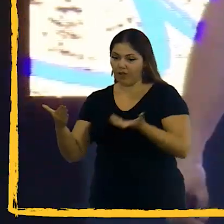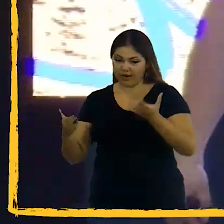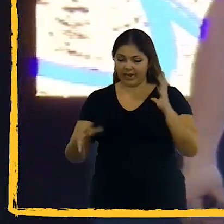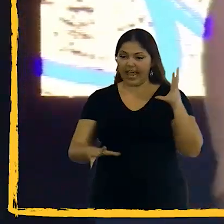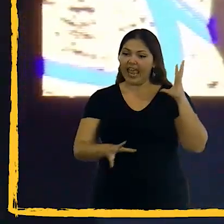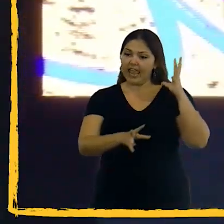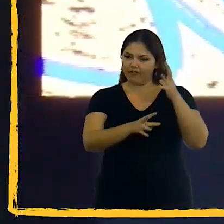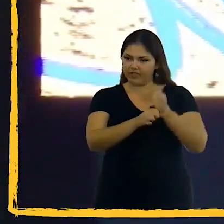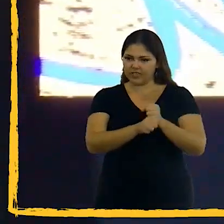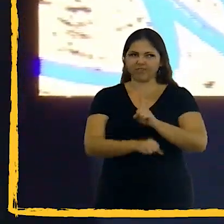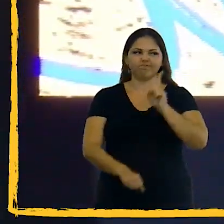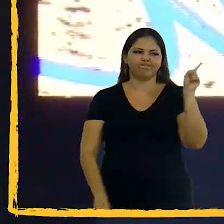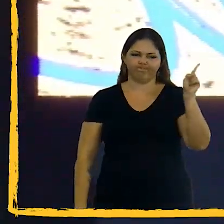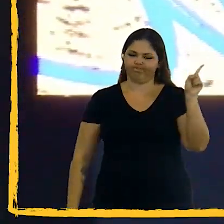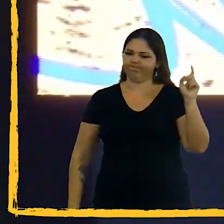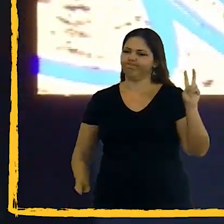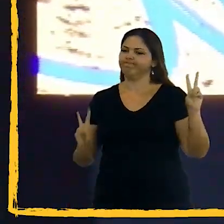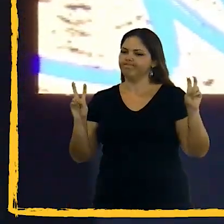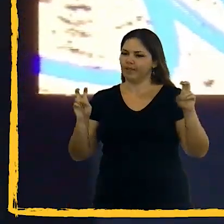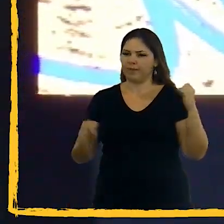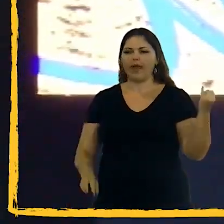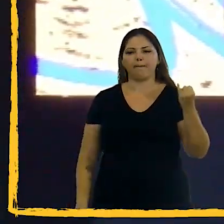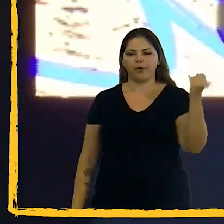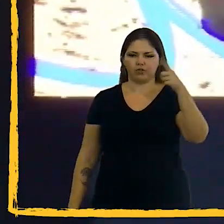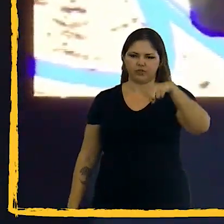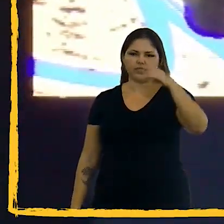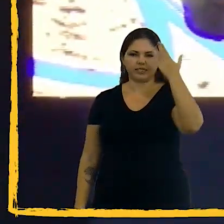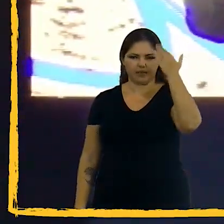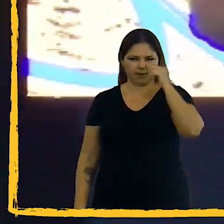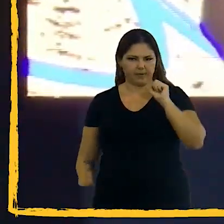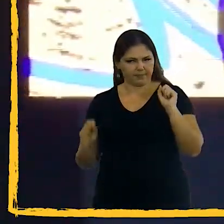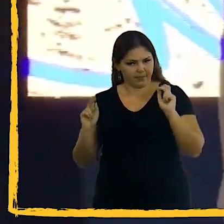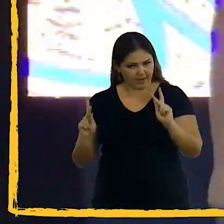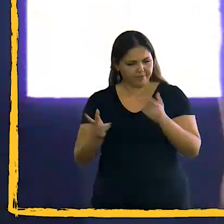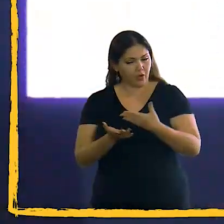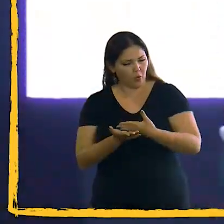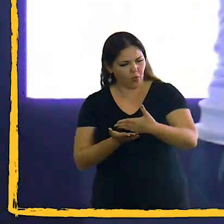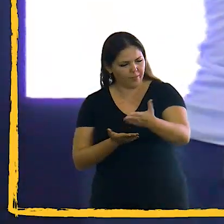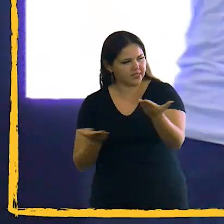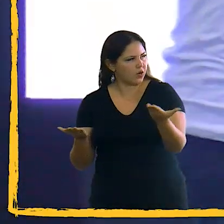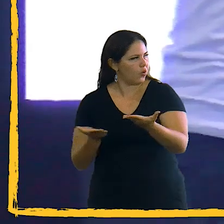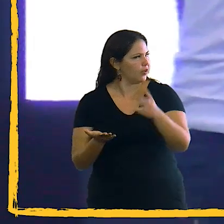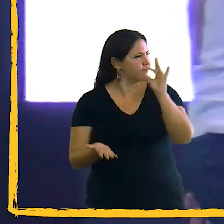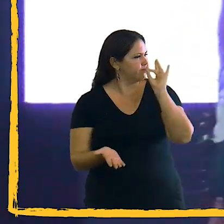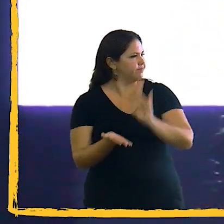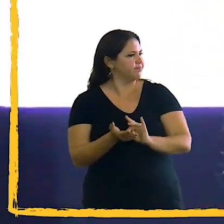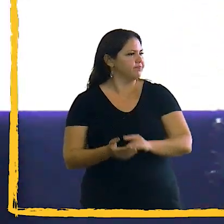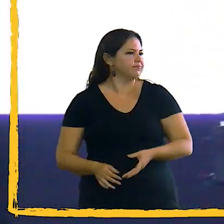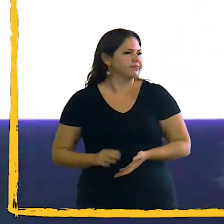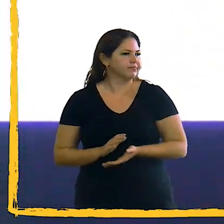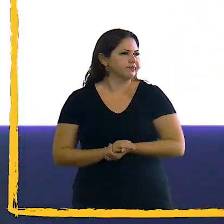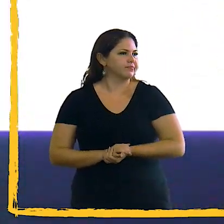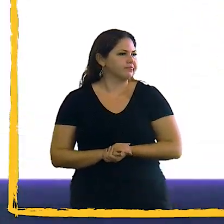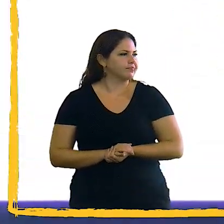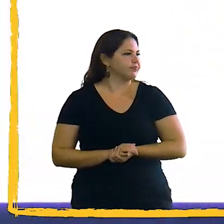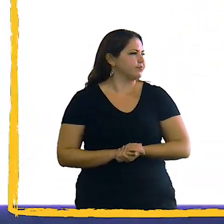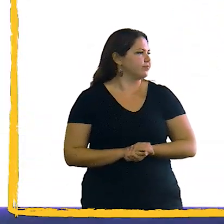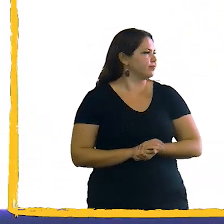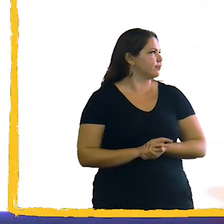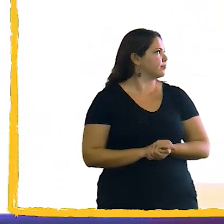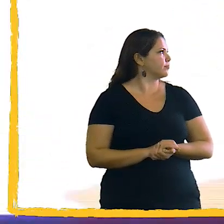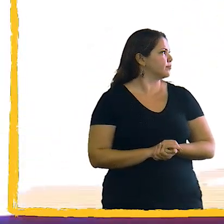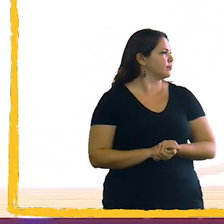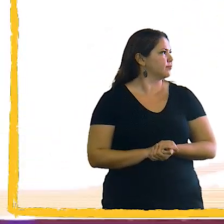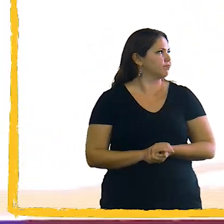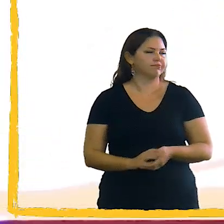saber razão e proporção beleza vamos começar a nossa aula Olha só simbora